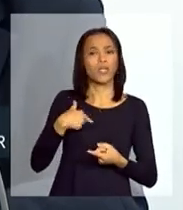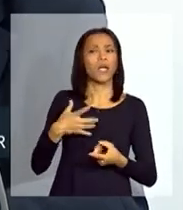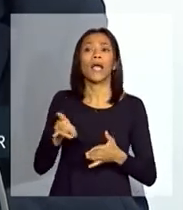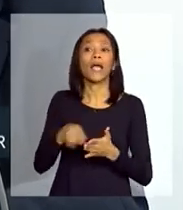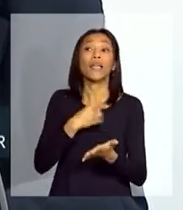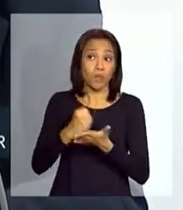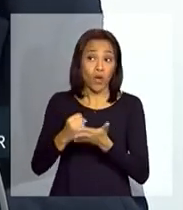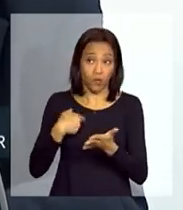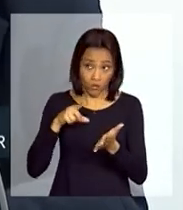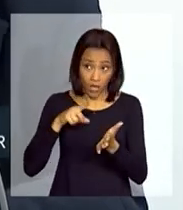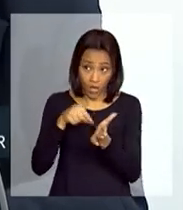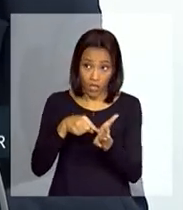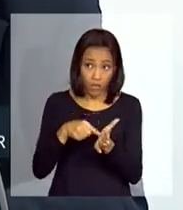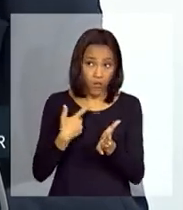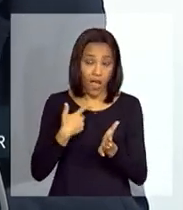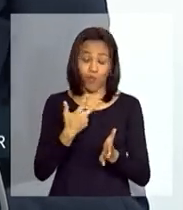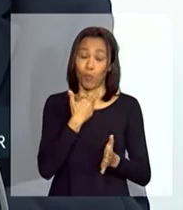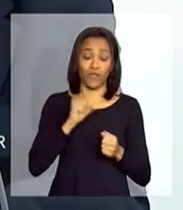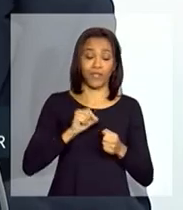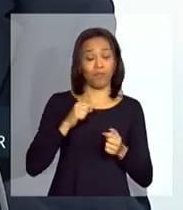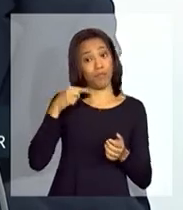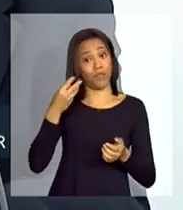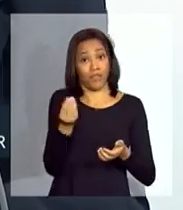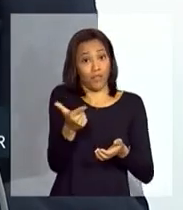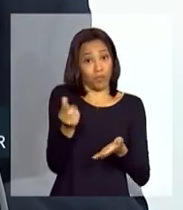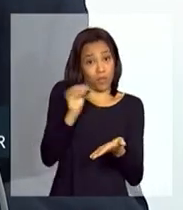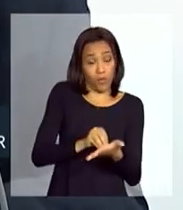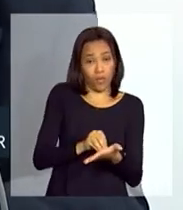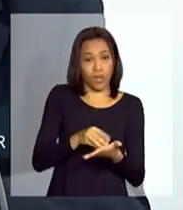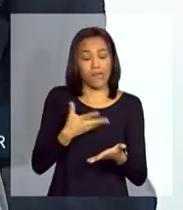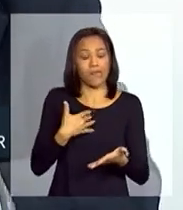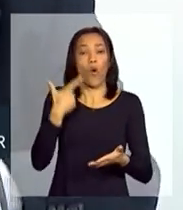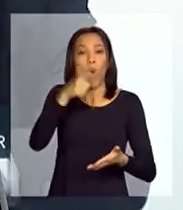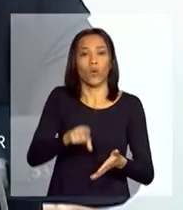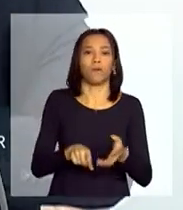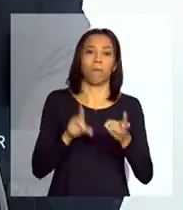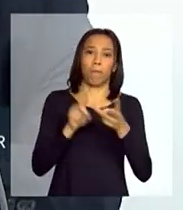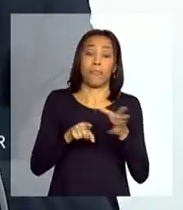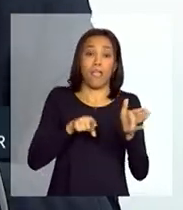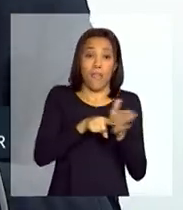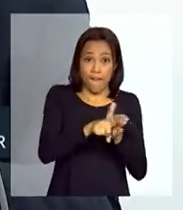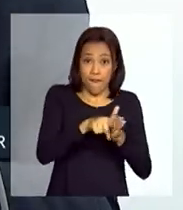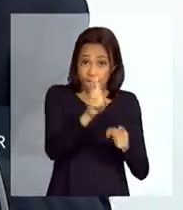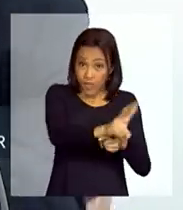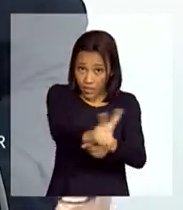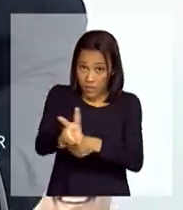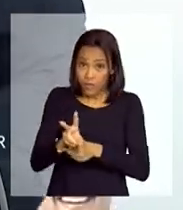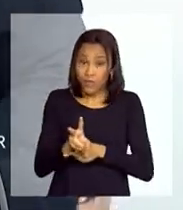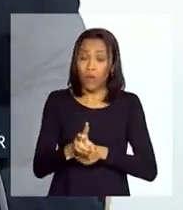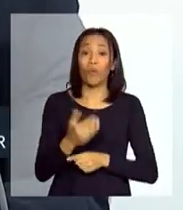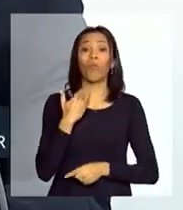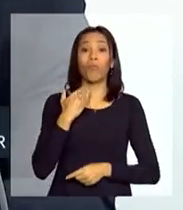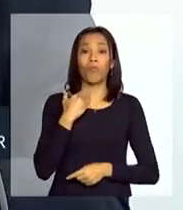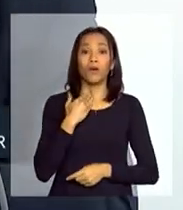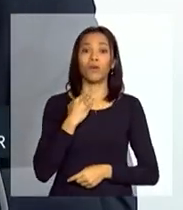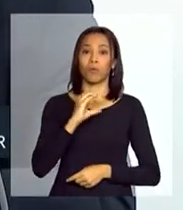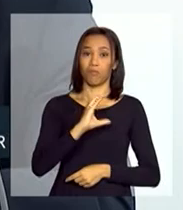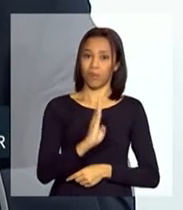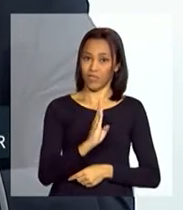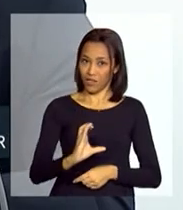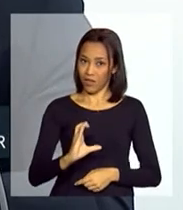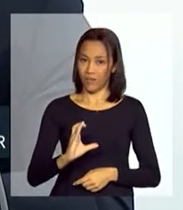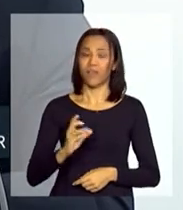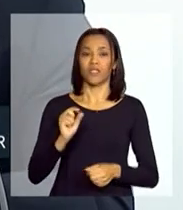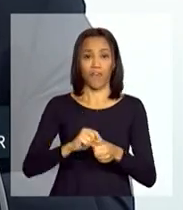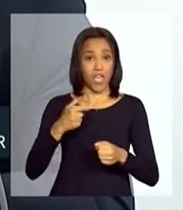sem estar no contrato você não pode fazer fiscalização o banco central já faz isso o banco central tem aspectos eu não sou da